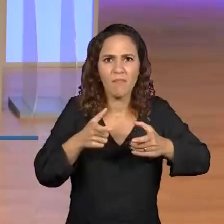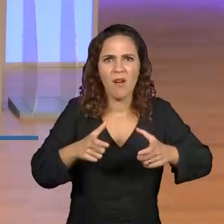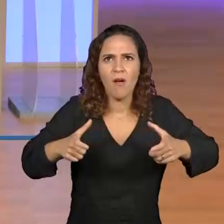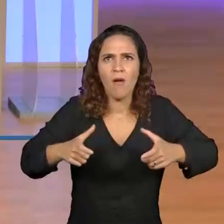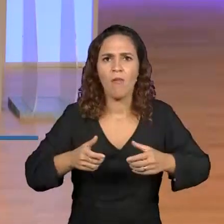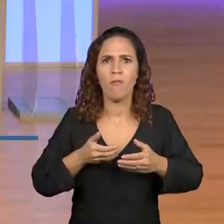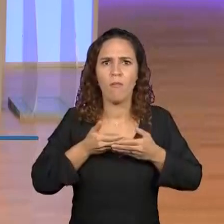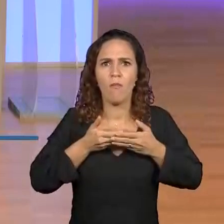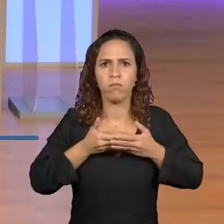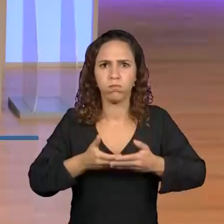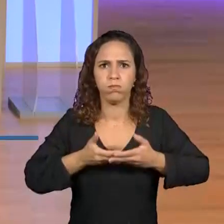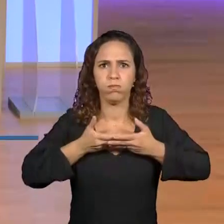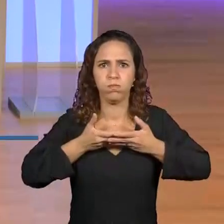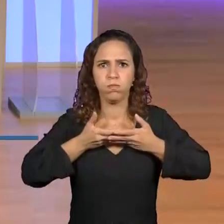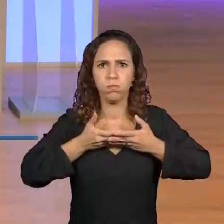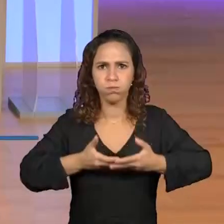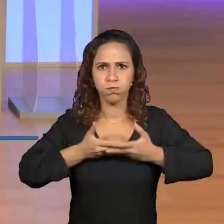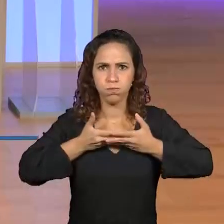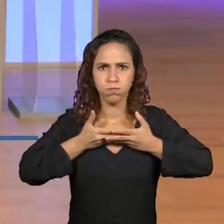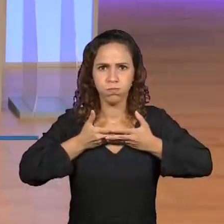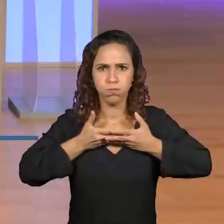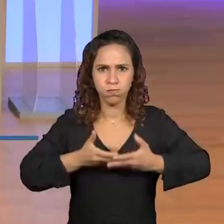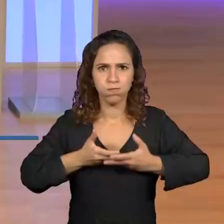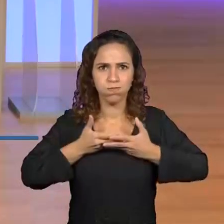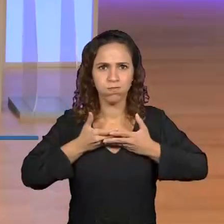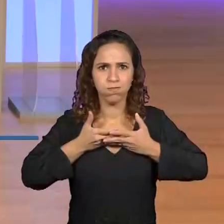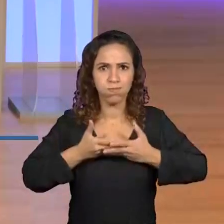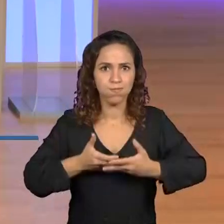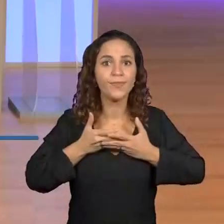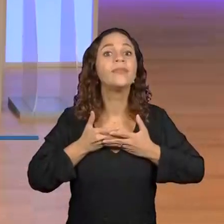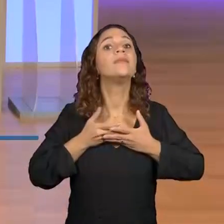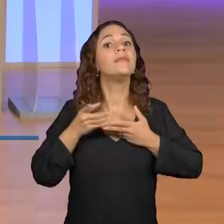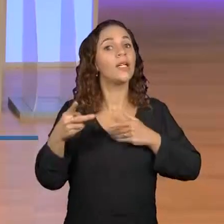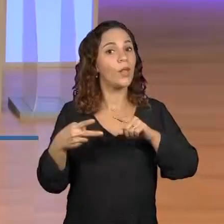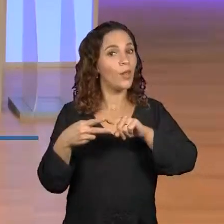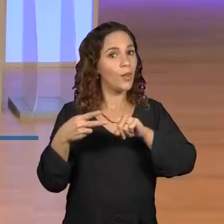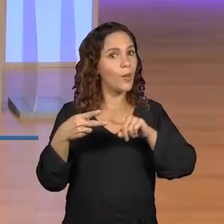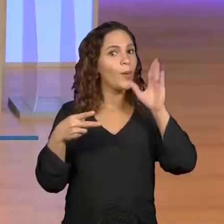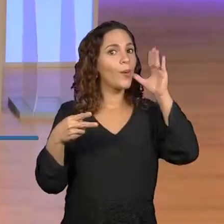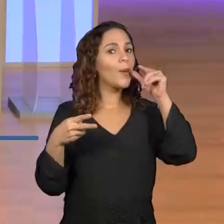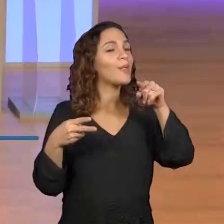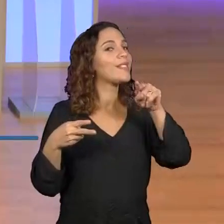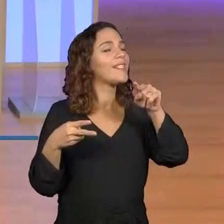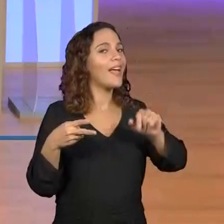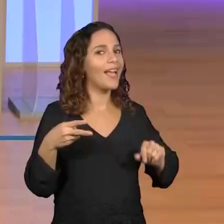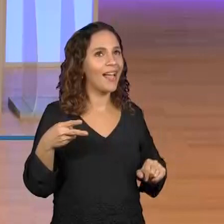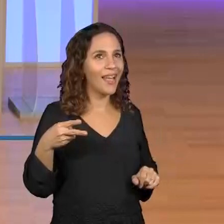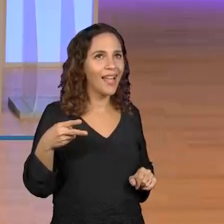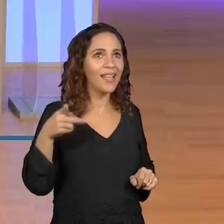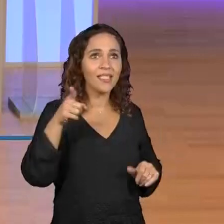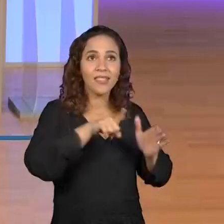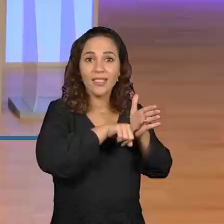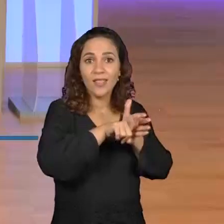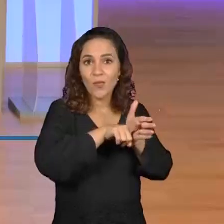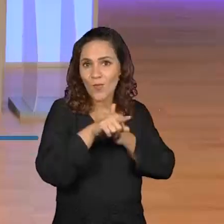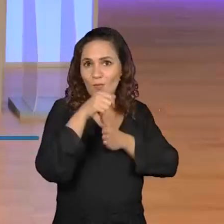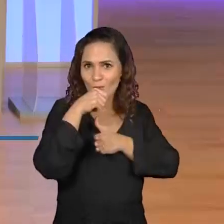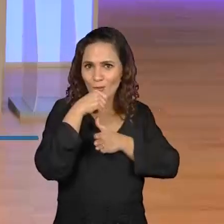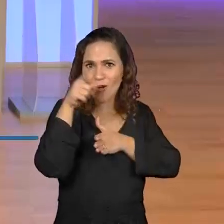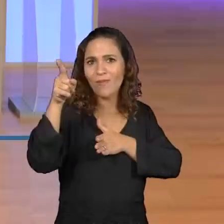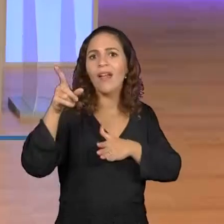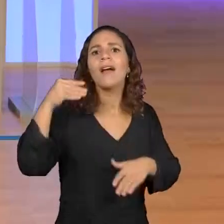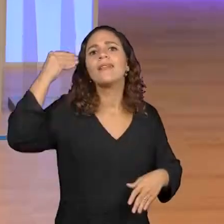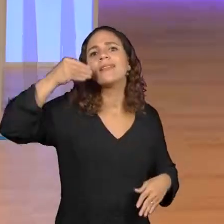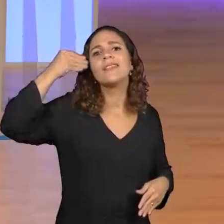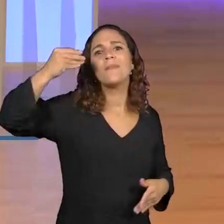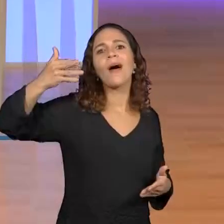com aquele papo enchendo e, você já trouxe duas curiosidades aí, sem muita pesquisa, que é o que você já